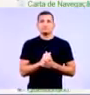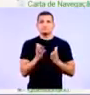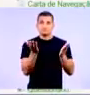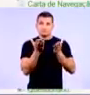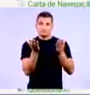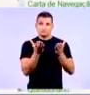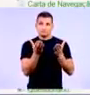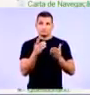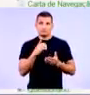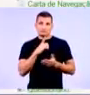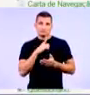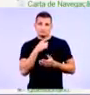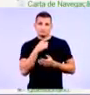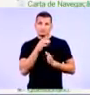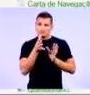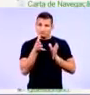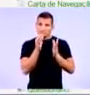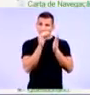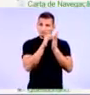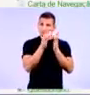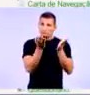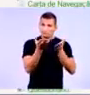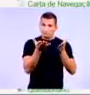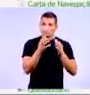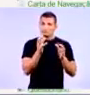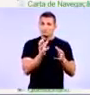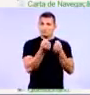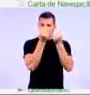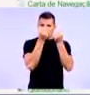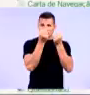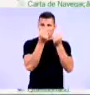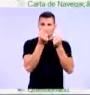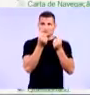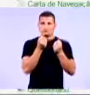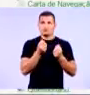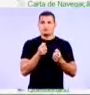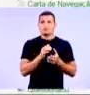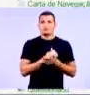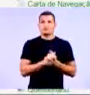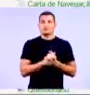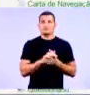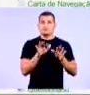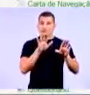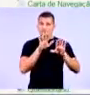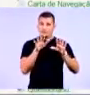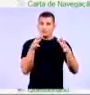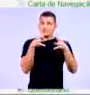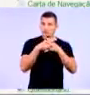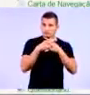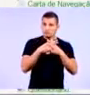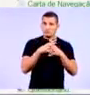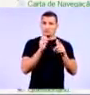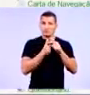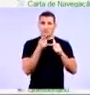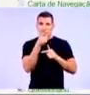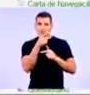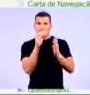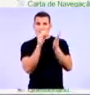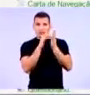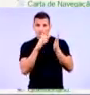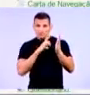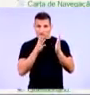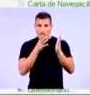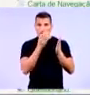tenho que salvar mudanças, né, para enviar o meu arquivo. Não confundam, não é porque o arquivo está aqui que você já